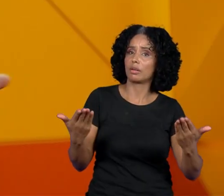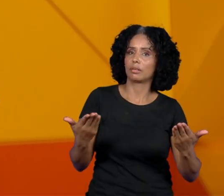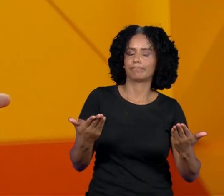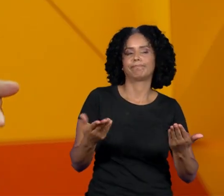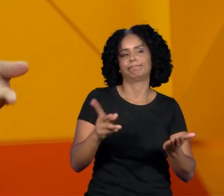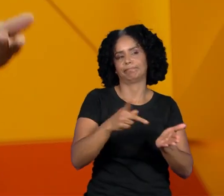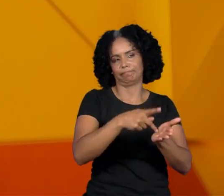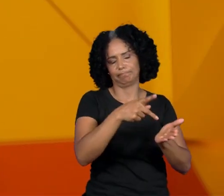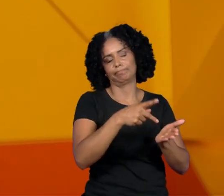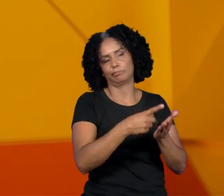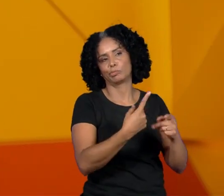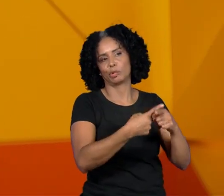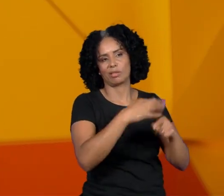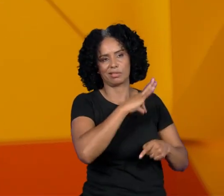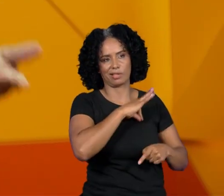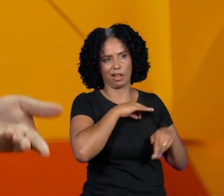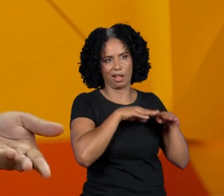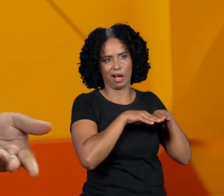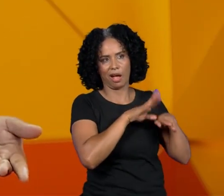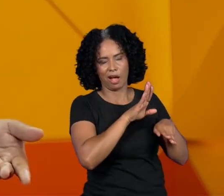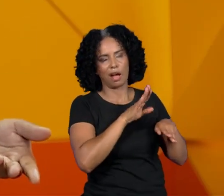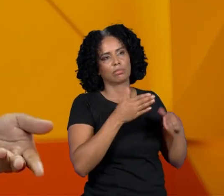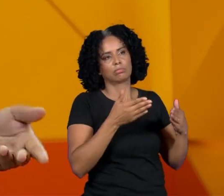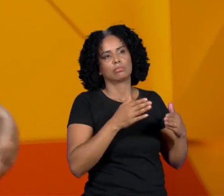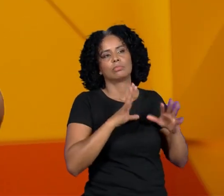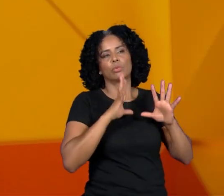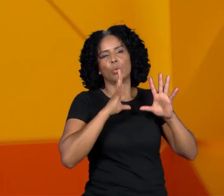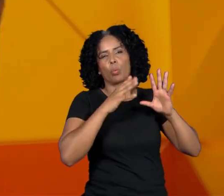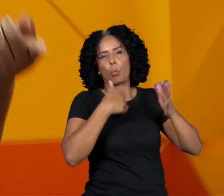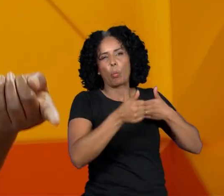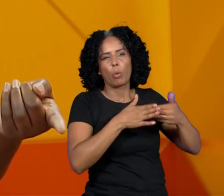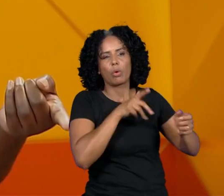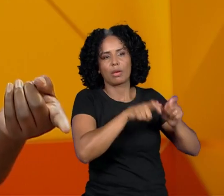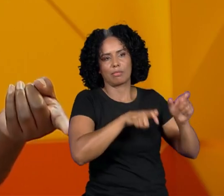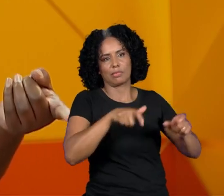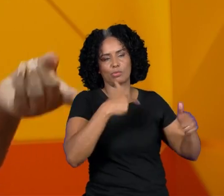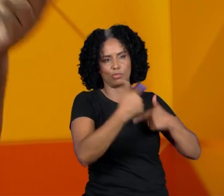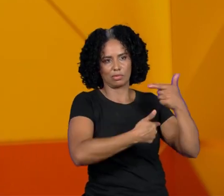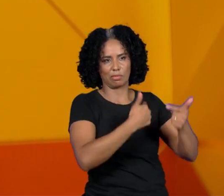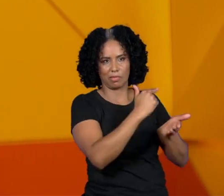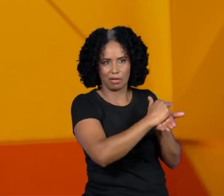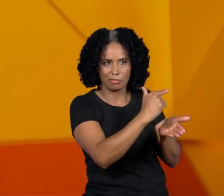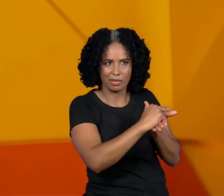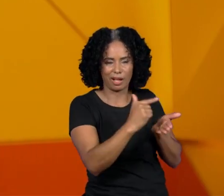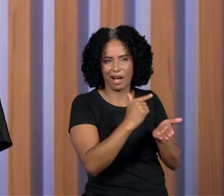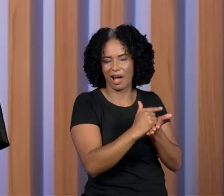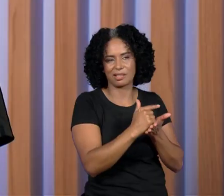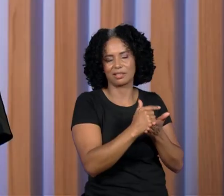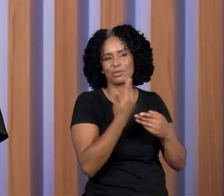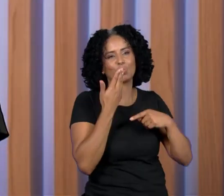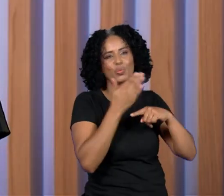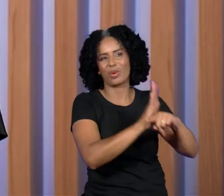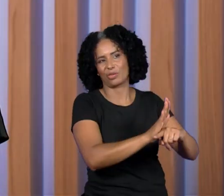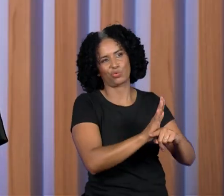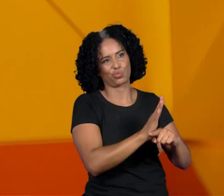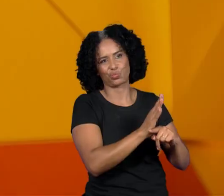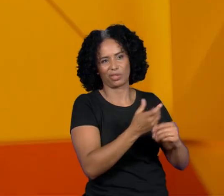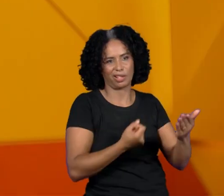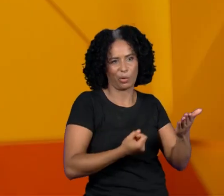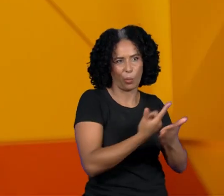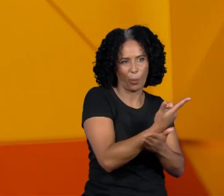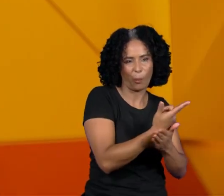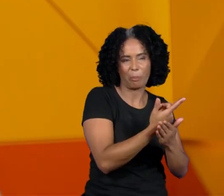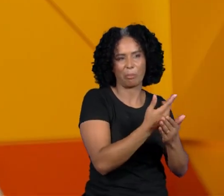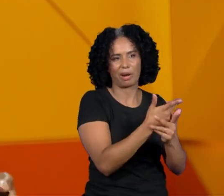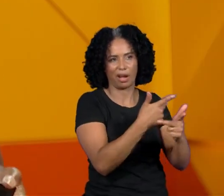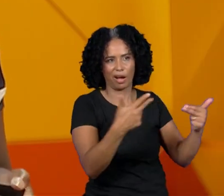salário básico, médio, de um trabalhador doméstico não é suficiente para suprir as necessidades de uma